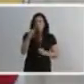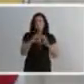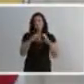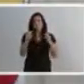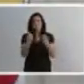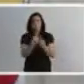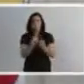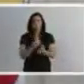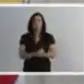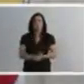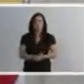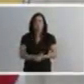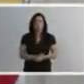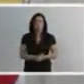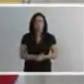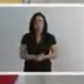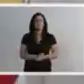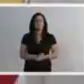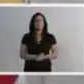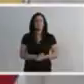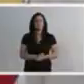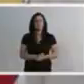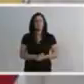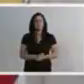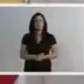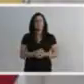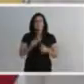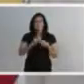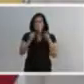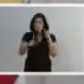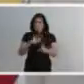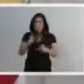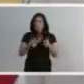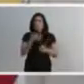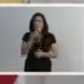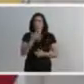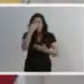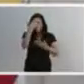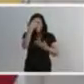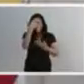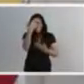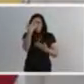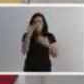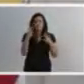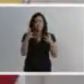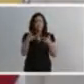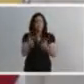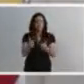interesse do próximo e que nós possamos sair fazer um bom trabalho obrigado a todos